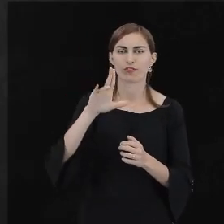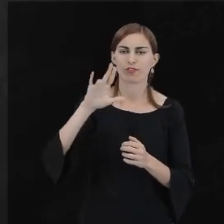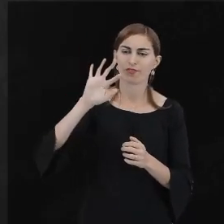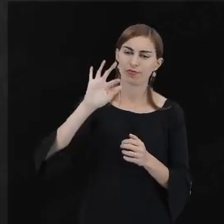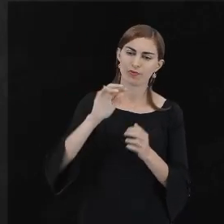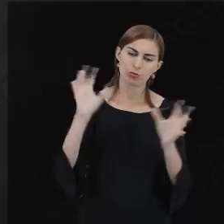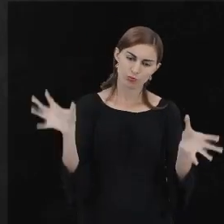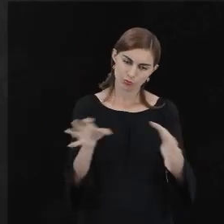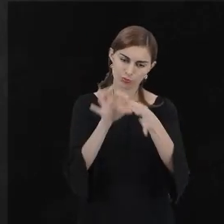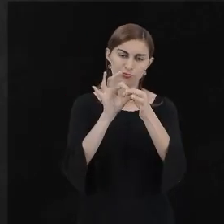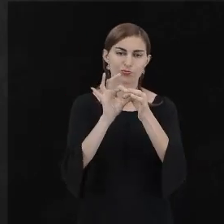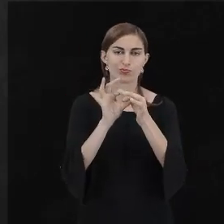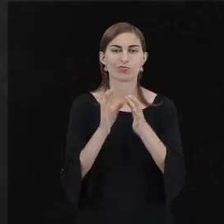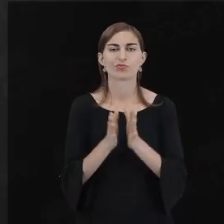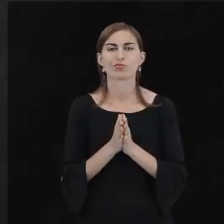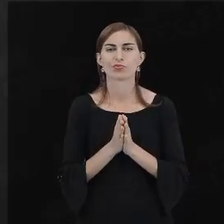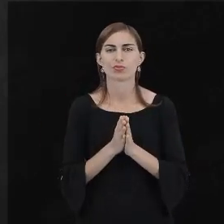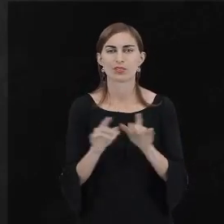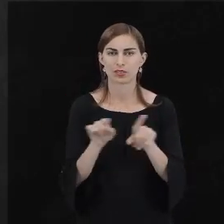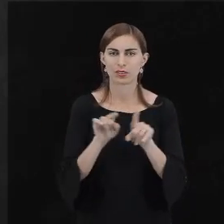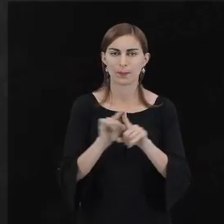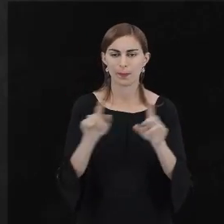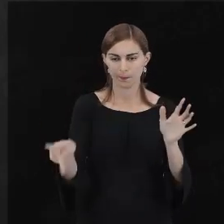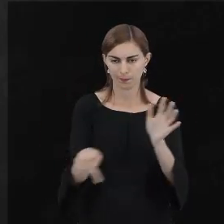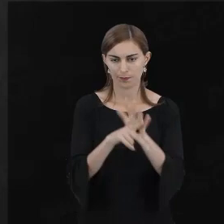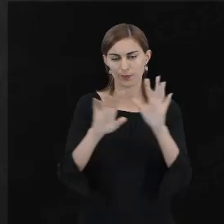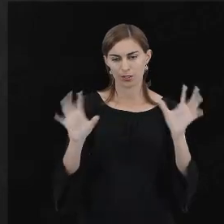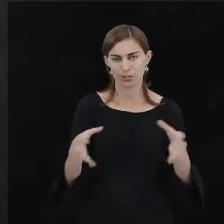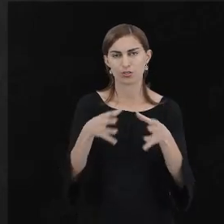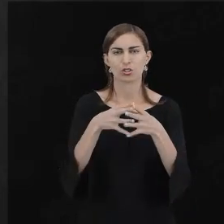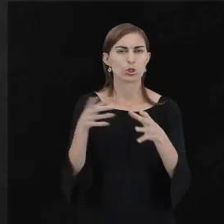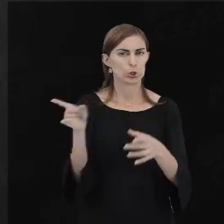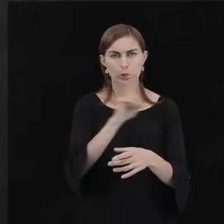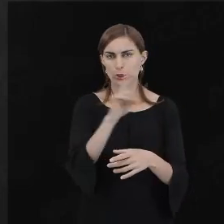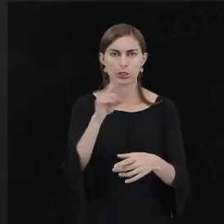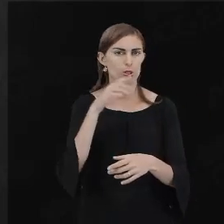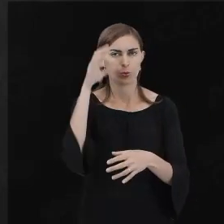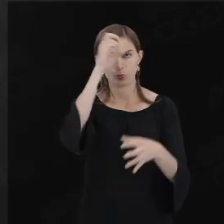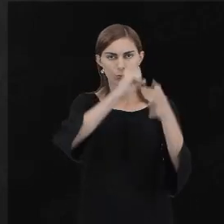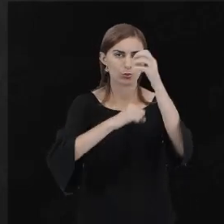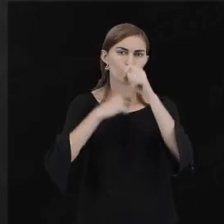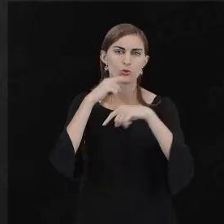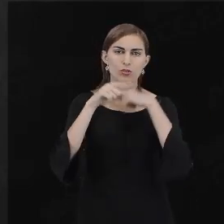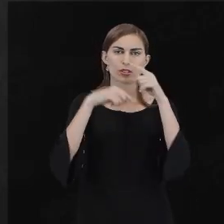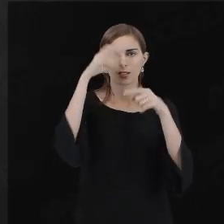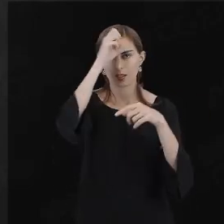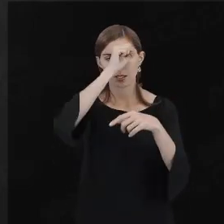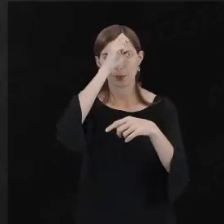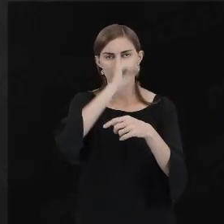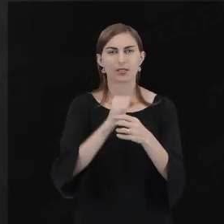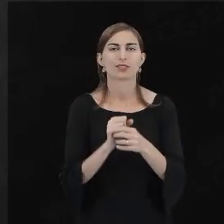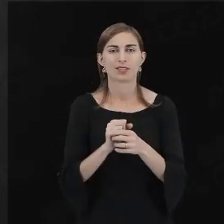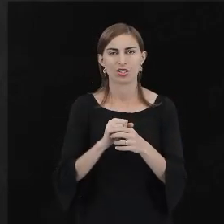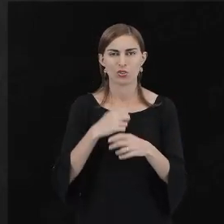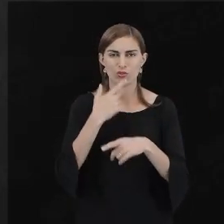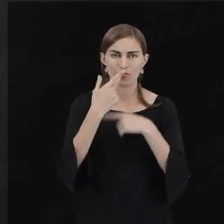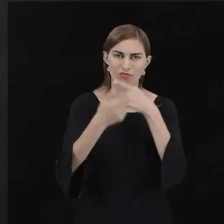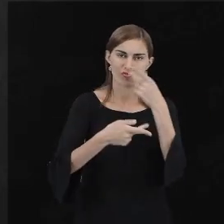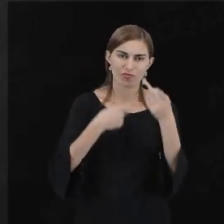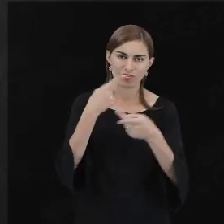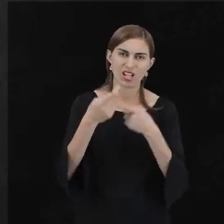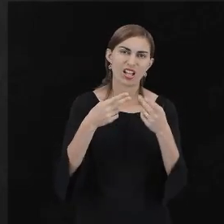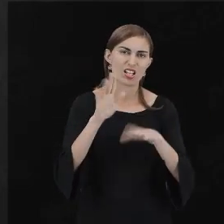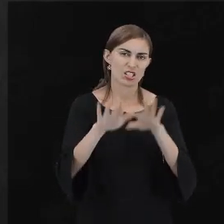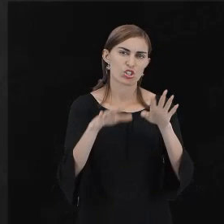traz para a gente um rebatimento para se pensar nos vários fatores que se conjugam e compõem